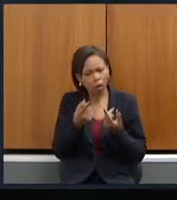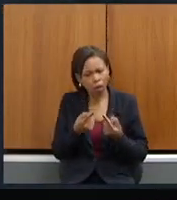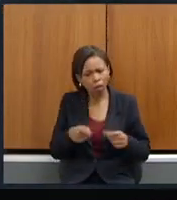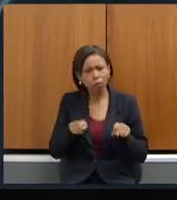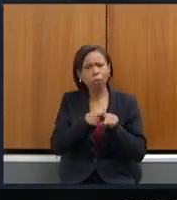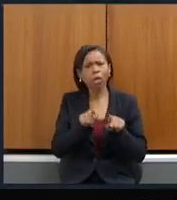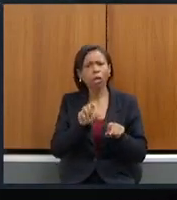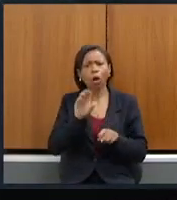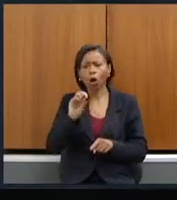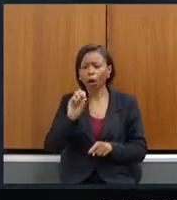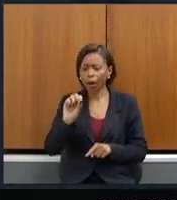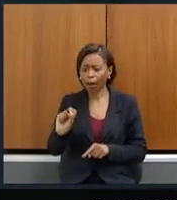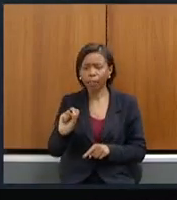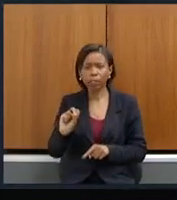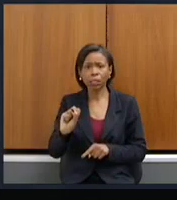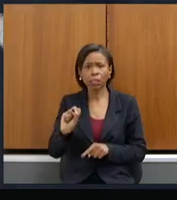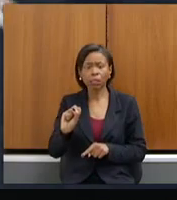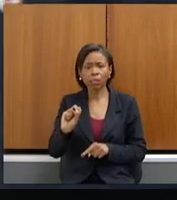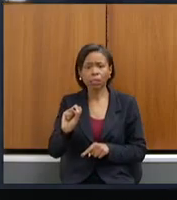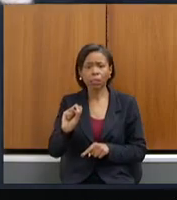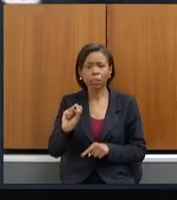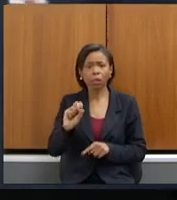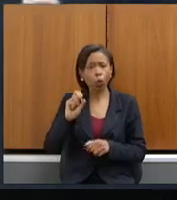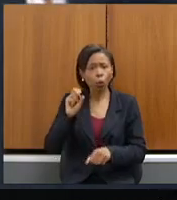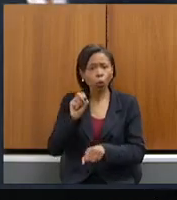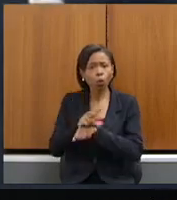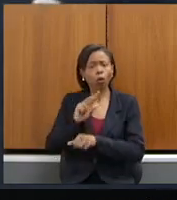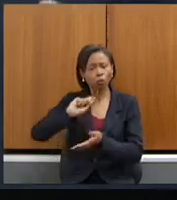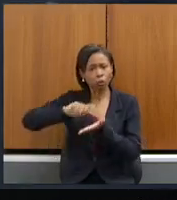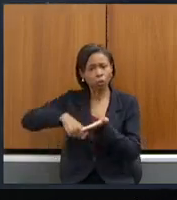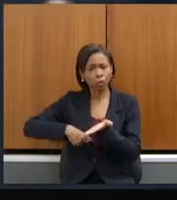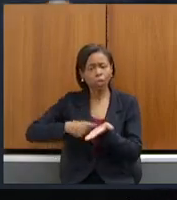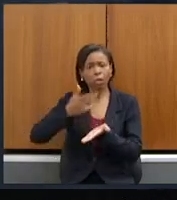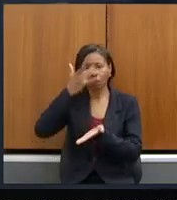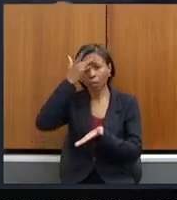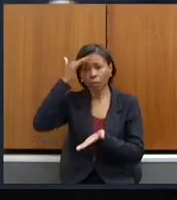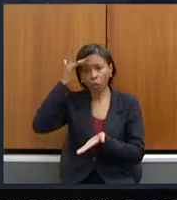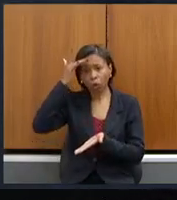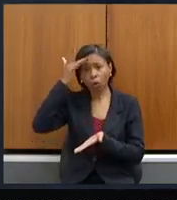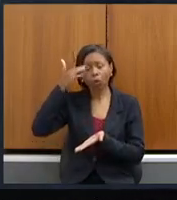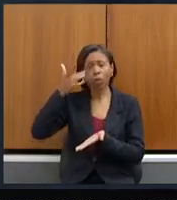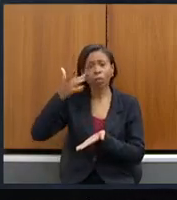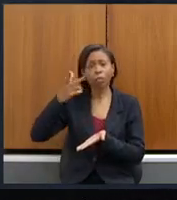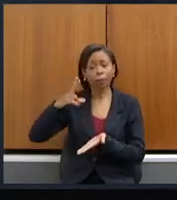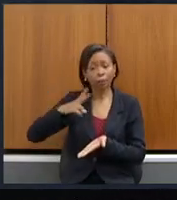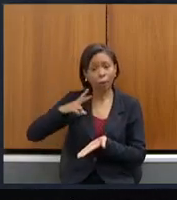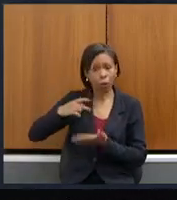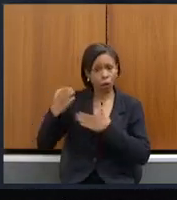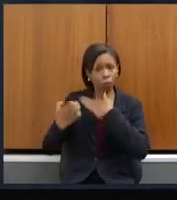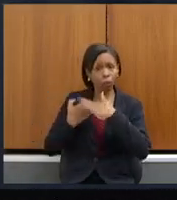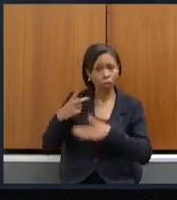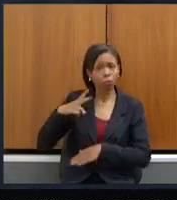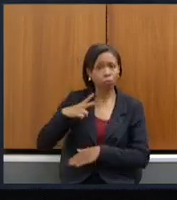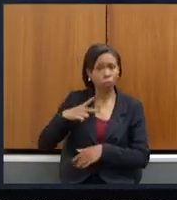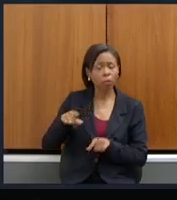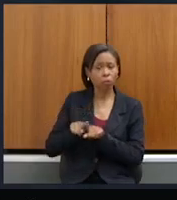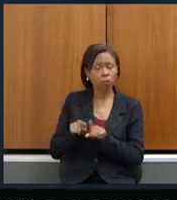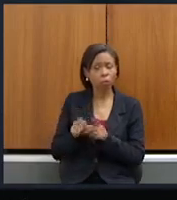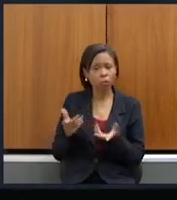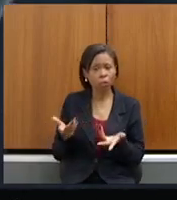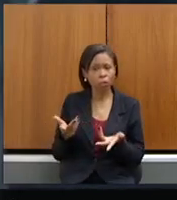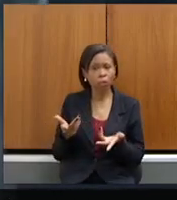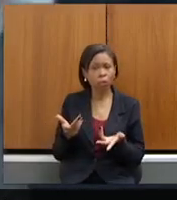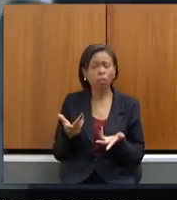uma Oeste temos contratar a pessoa para iniciativa privada e outra coisa